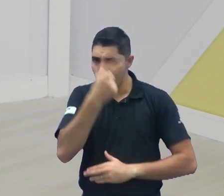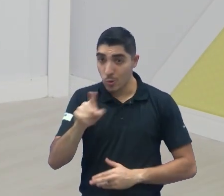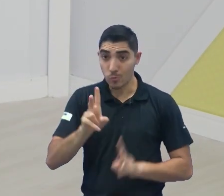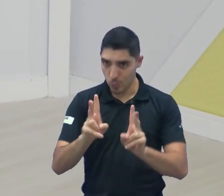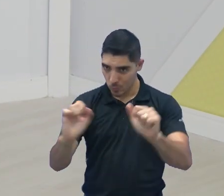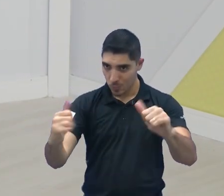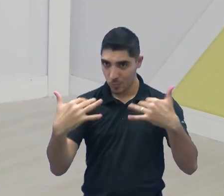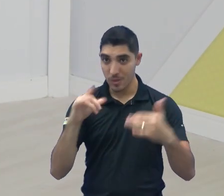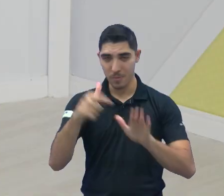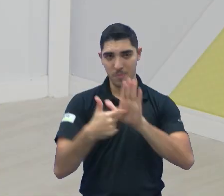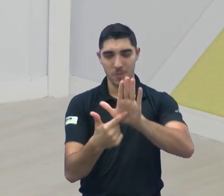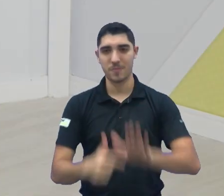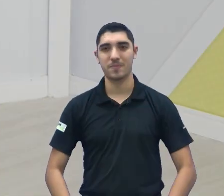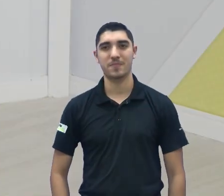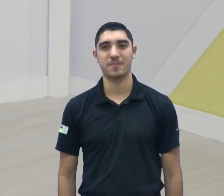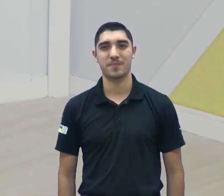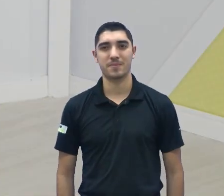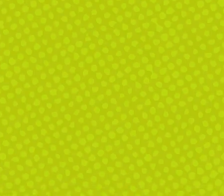já voltamos.